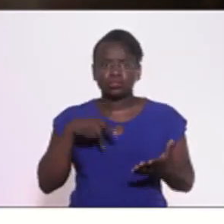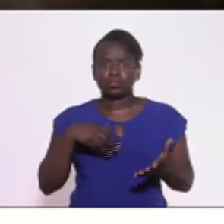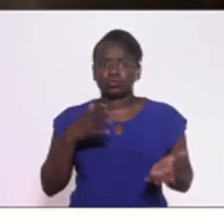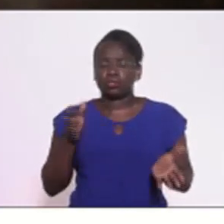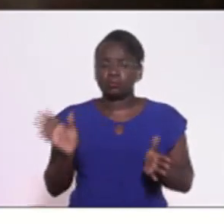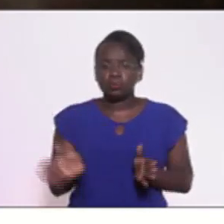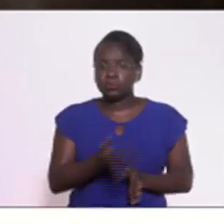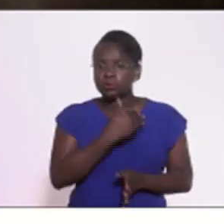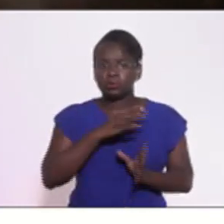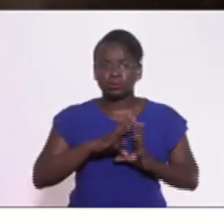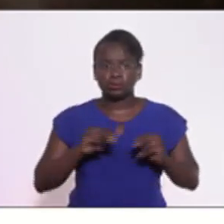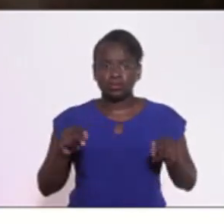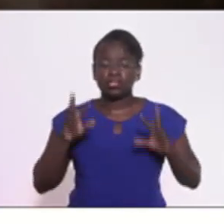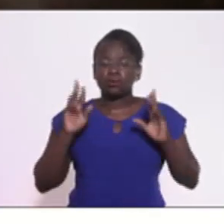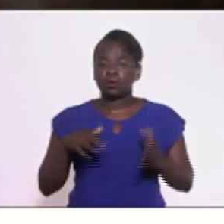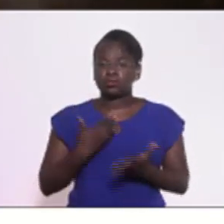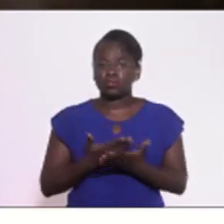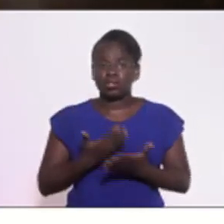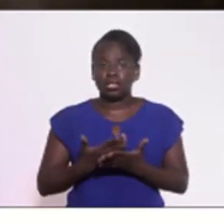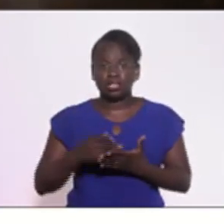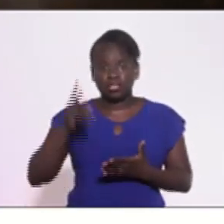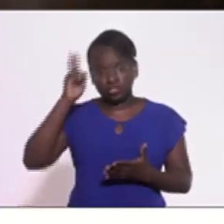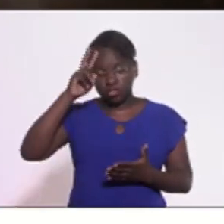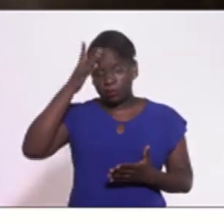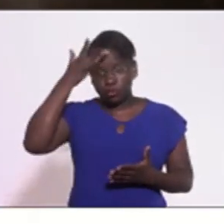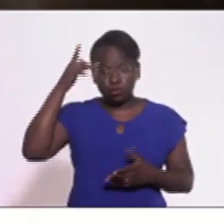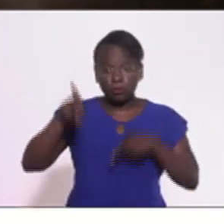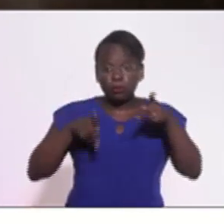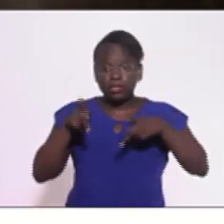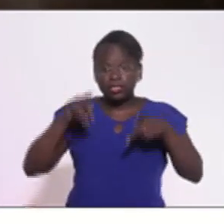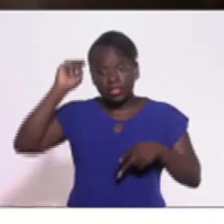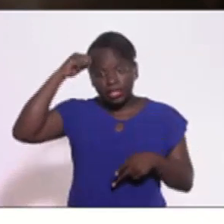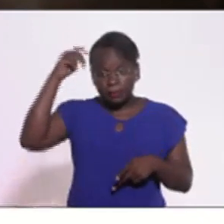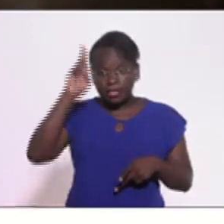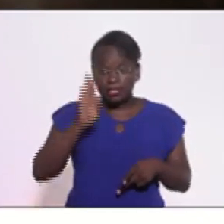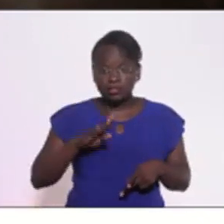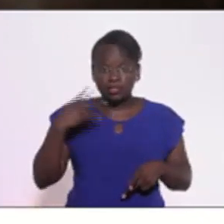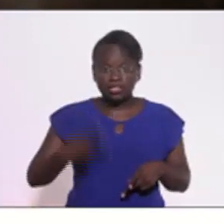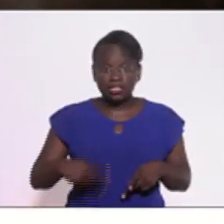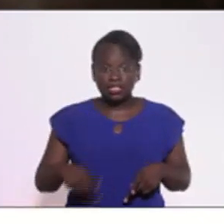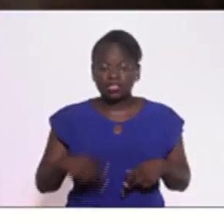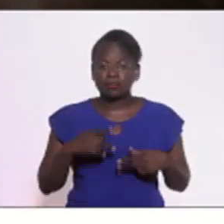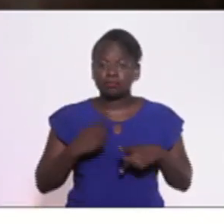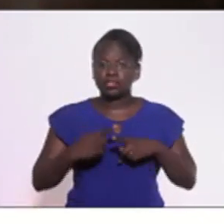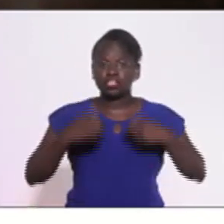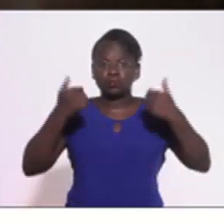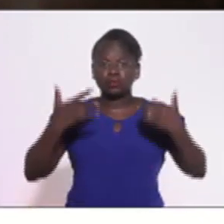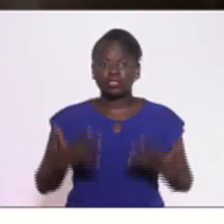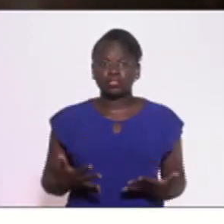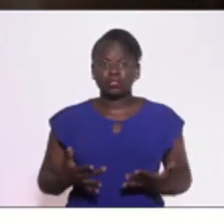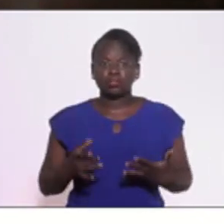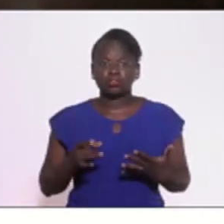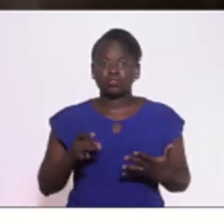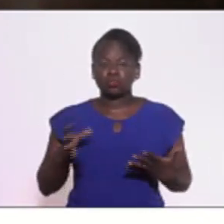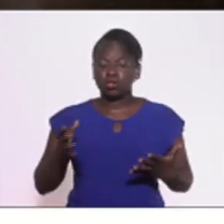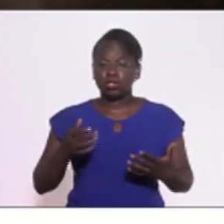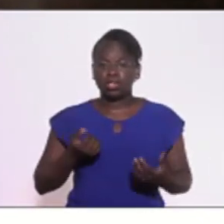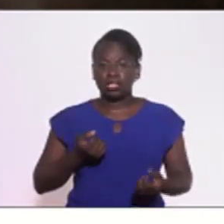passant. Assim como estudamos a história do povo negro no Brasil, que diziam que a gente foi abolido